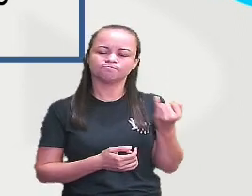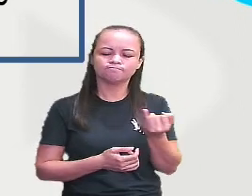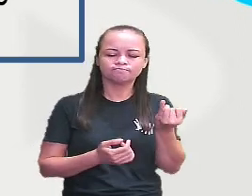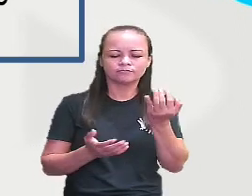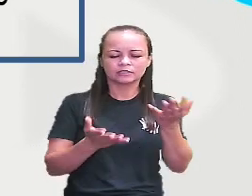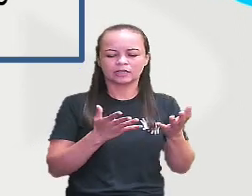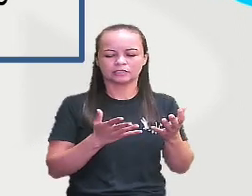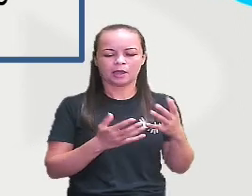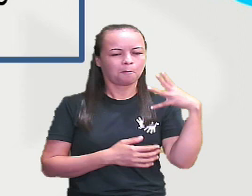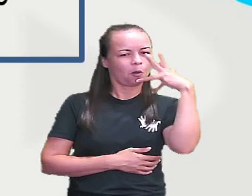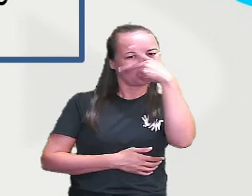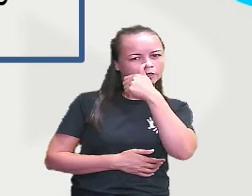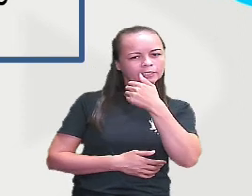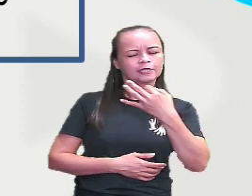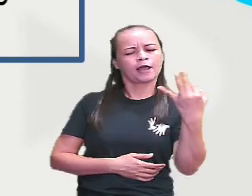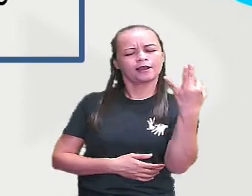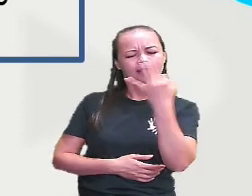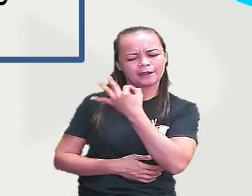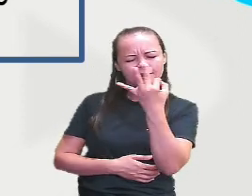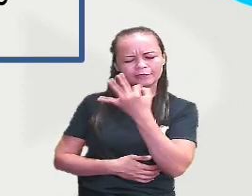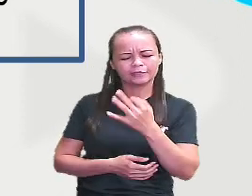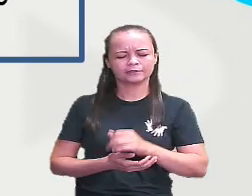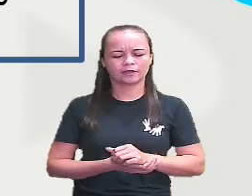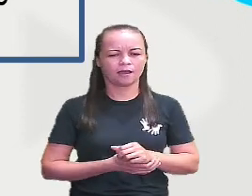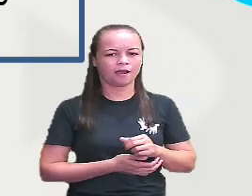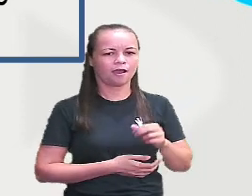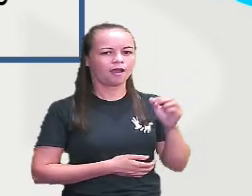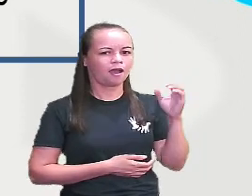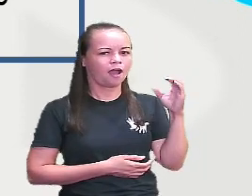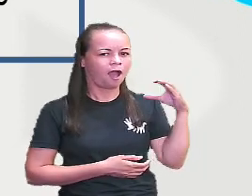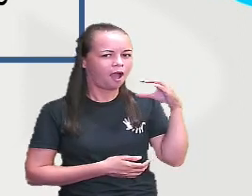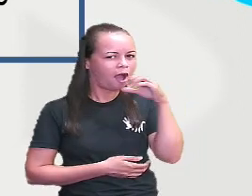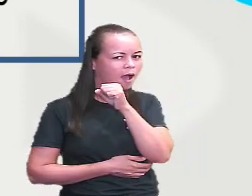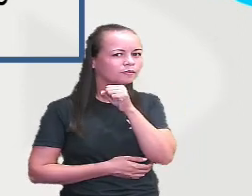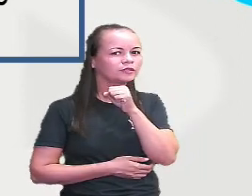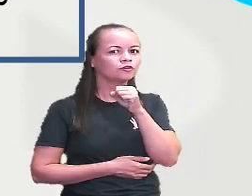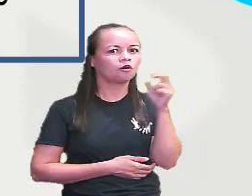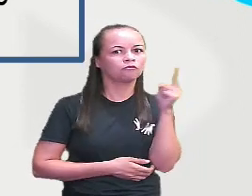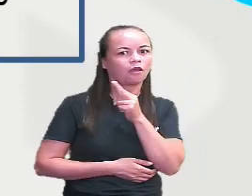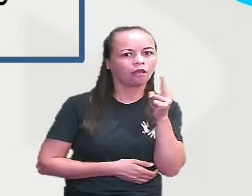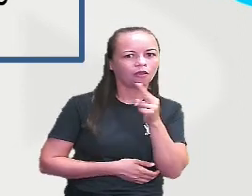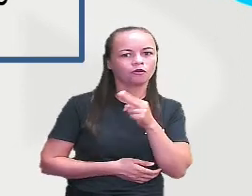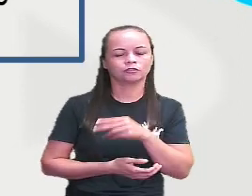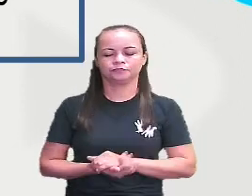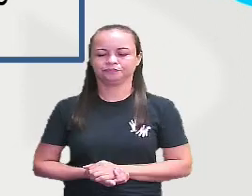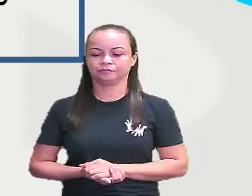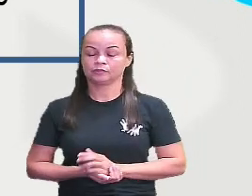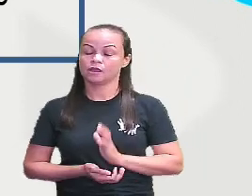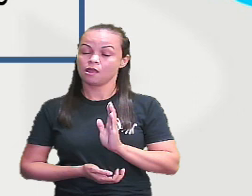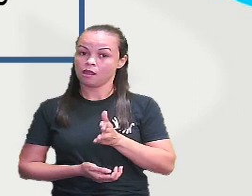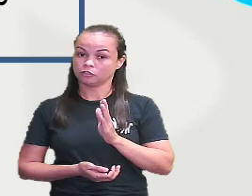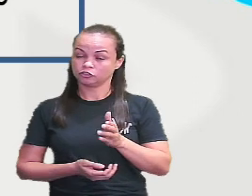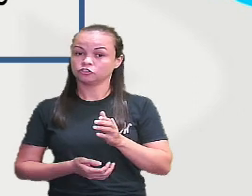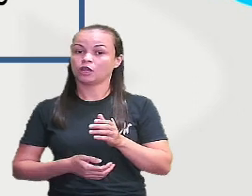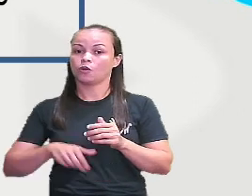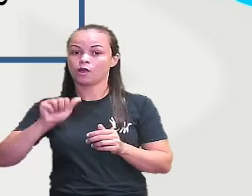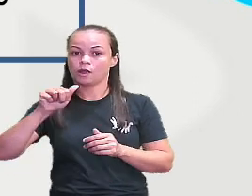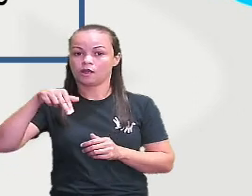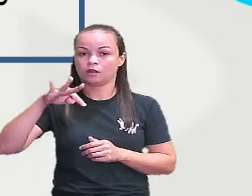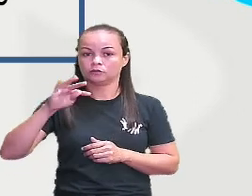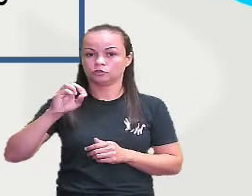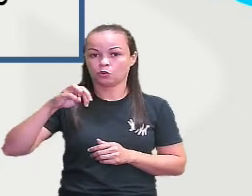bonita, linda, rápido, veloz. Já antônimo são palavras que possuem